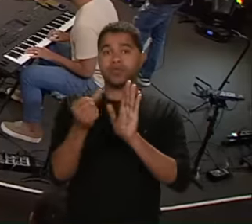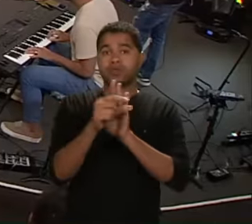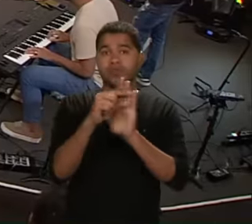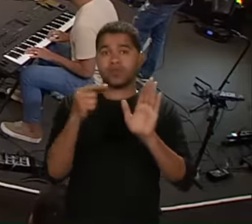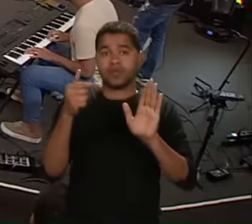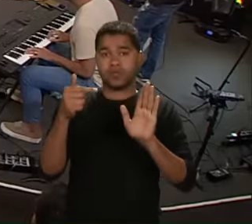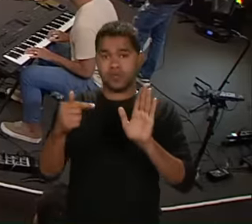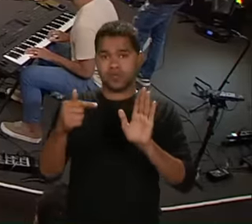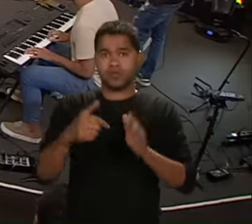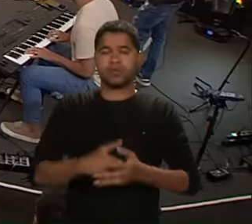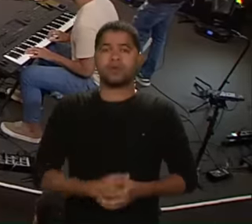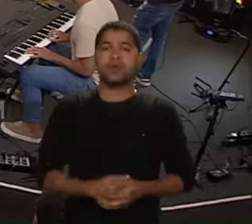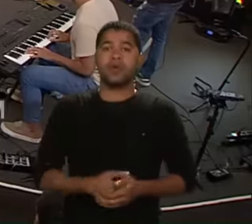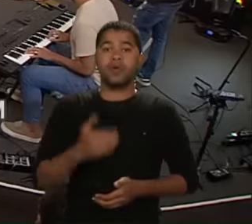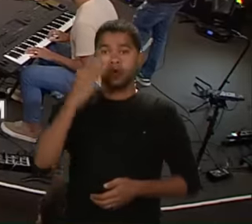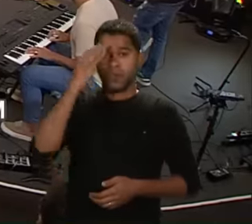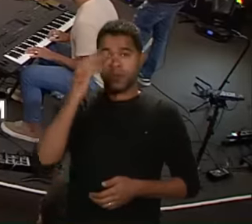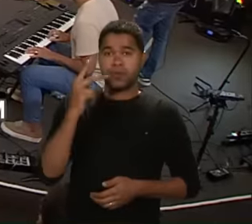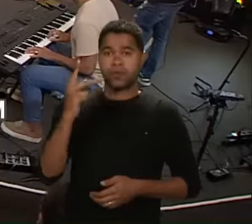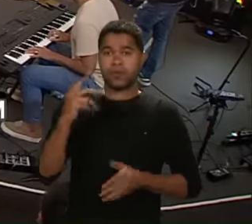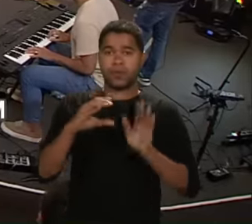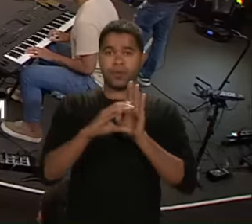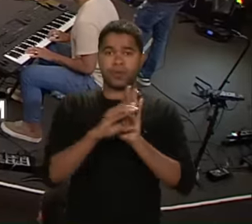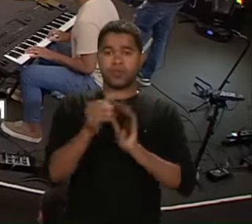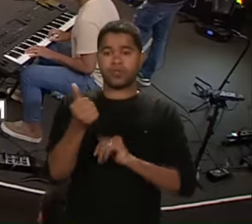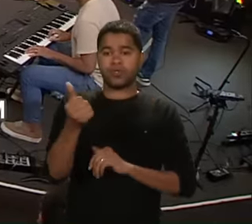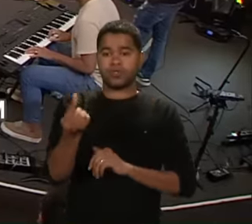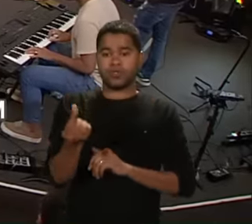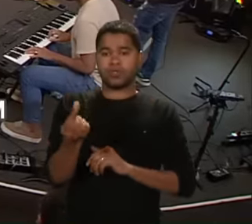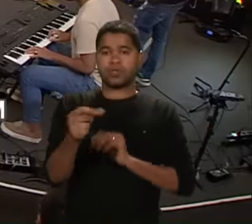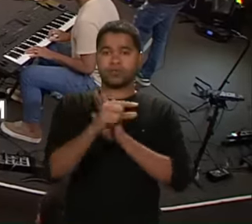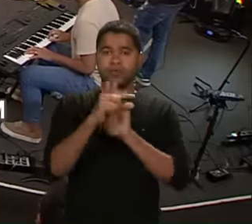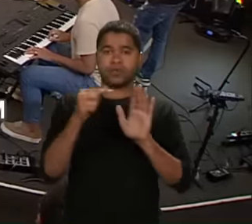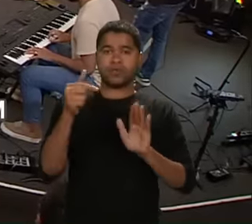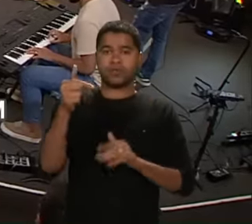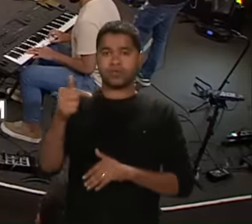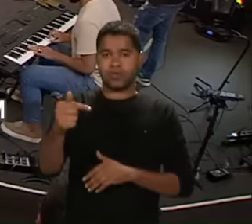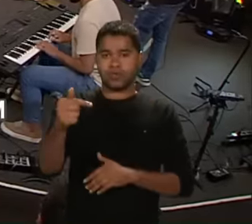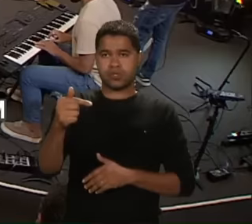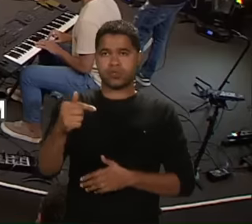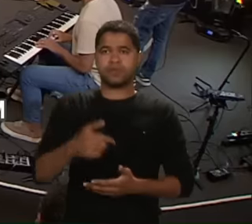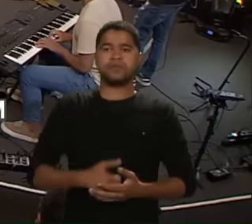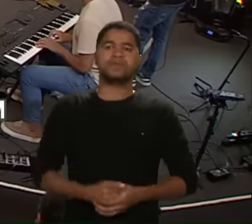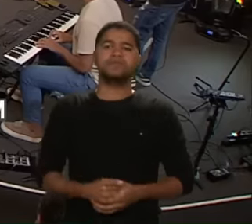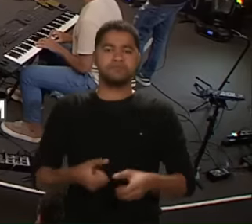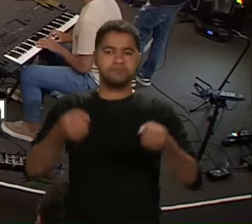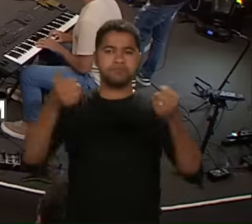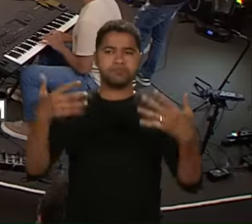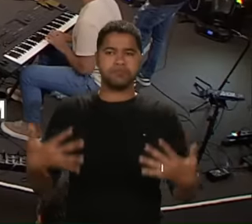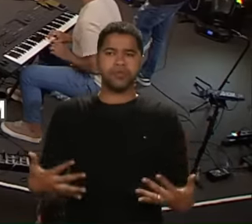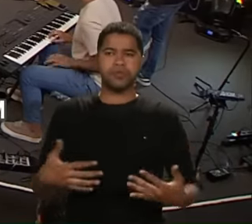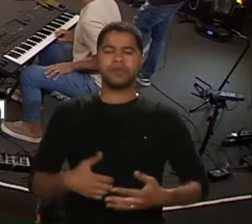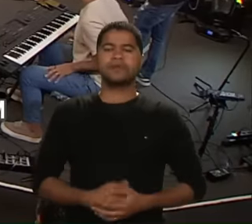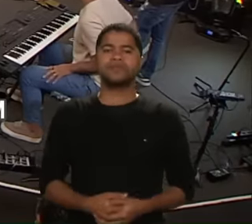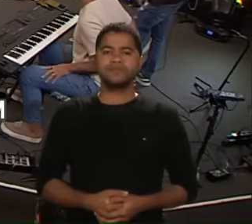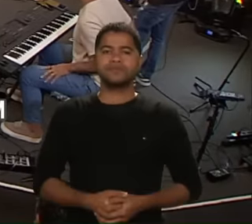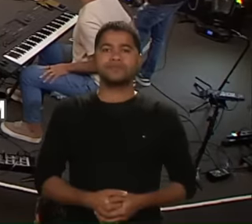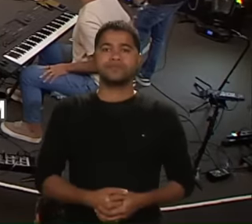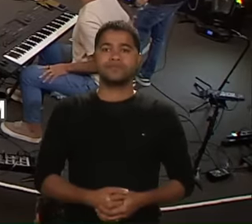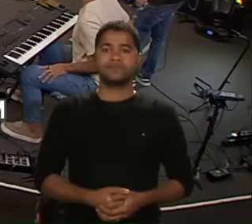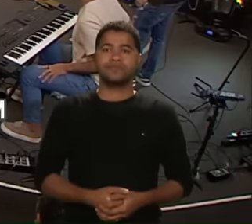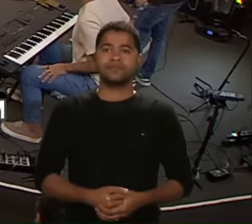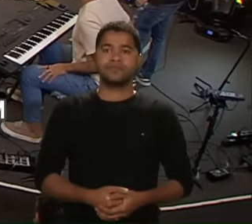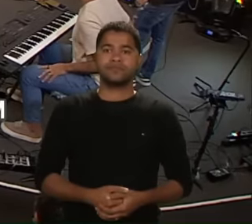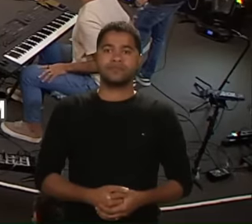7. Provérbios 16, o versículo de número 7 diz assim: